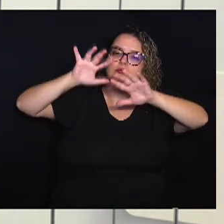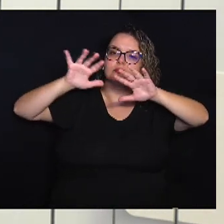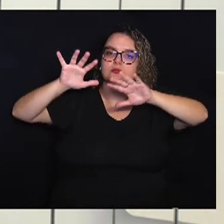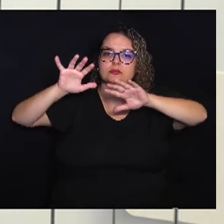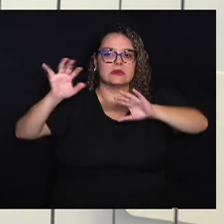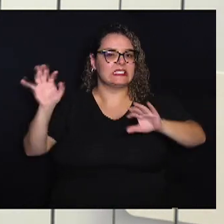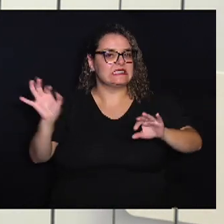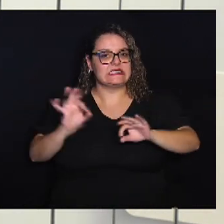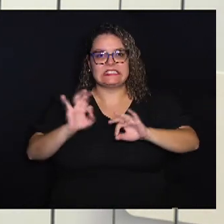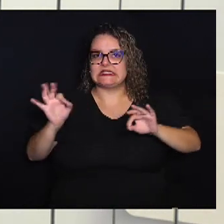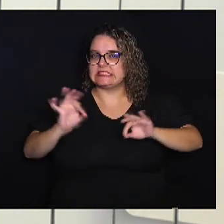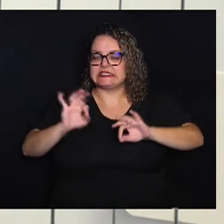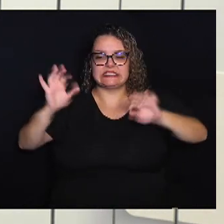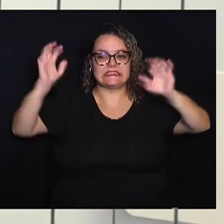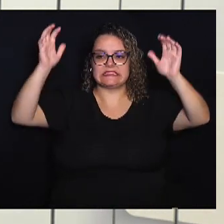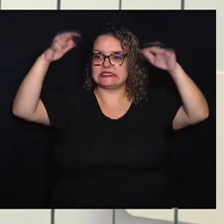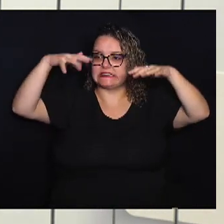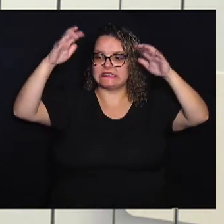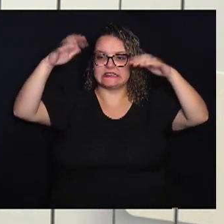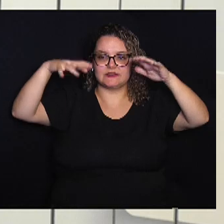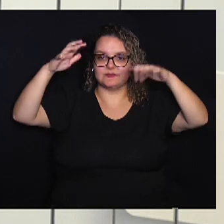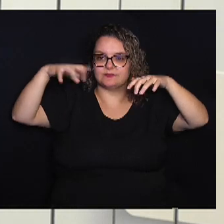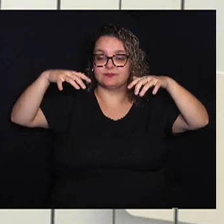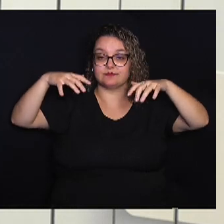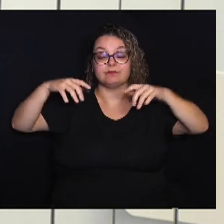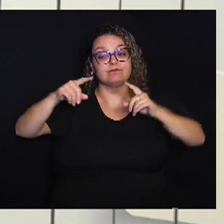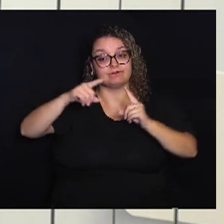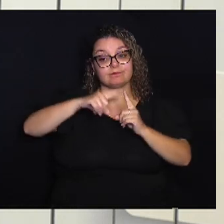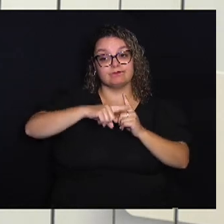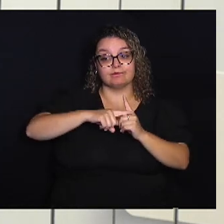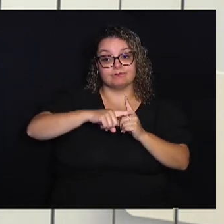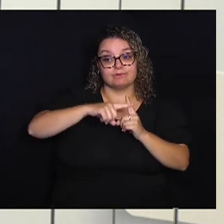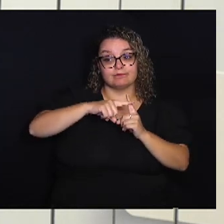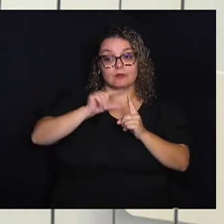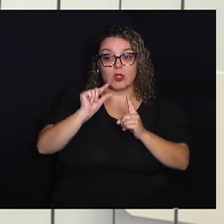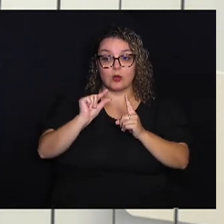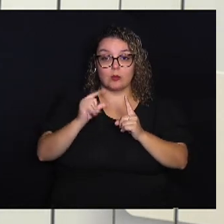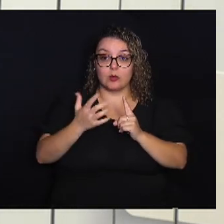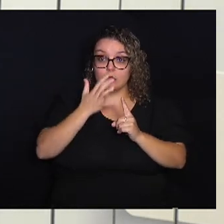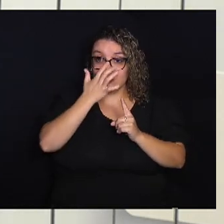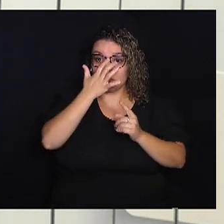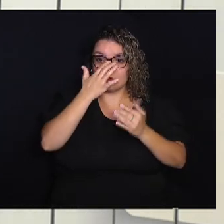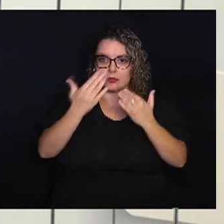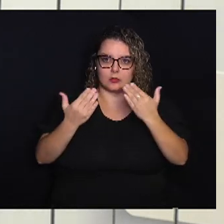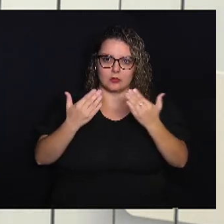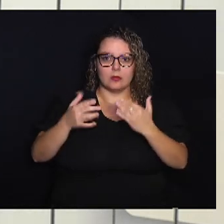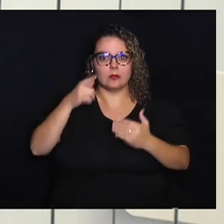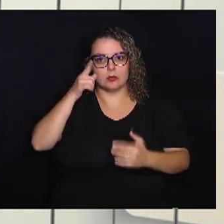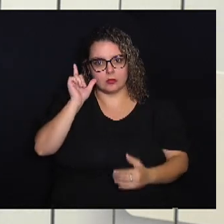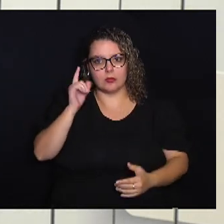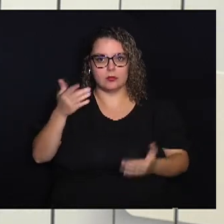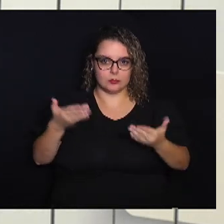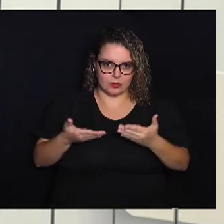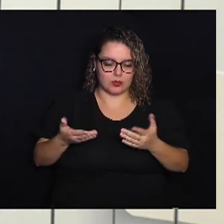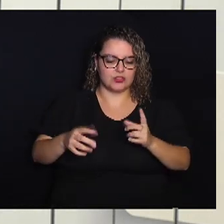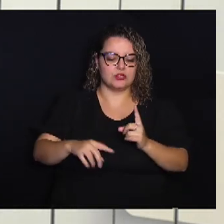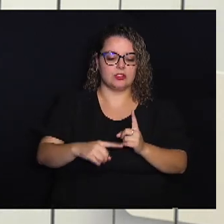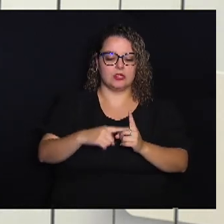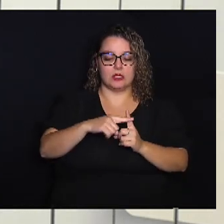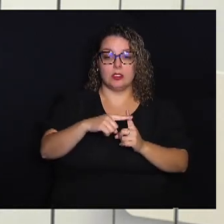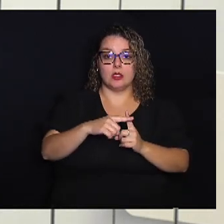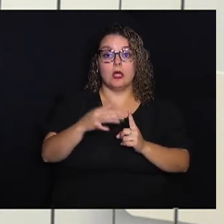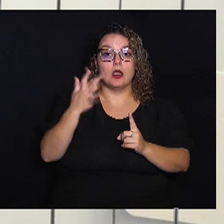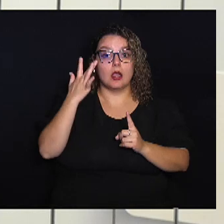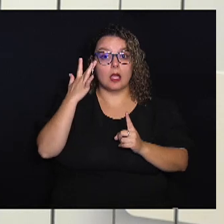e nada de previsão de chuva. A temperatura sobe um pouco em relação a hoje, então amanhã nós